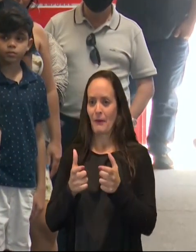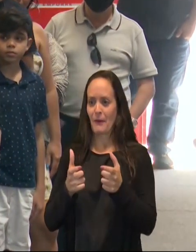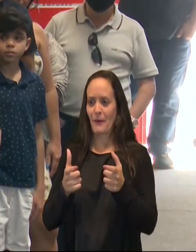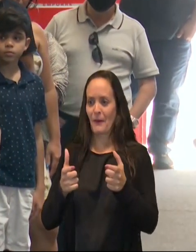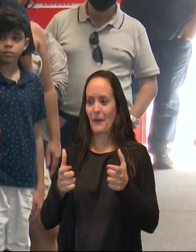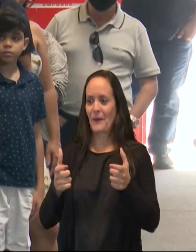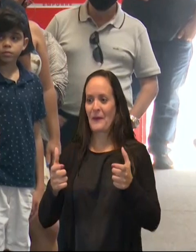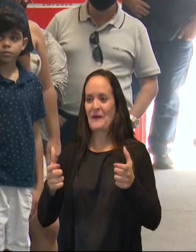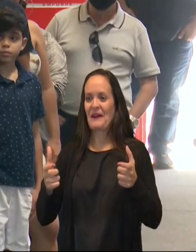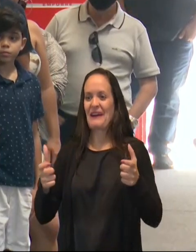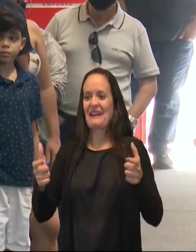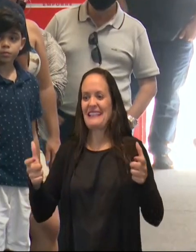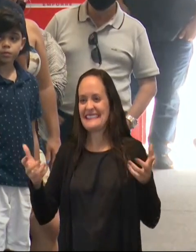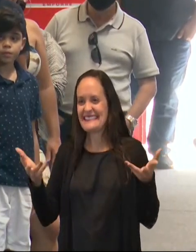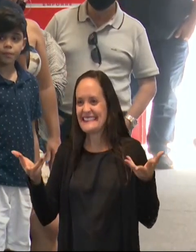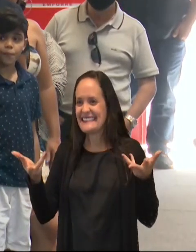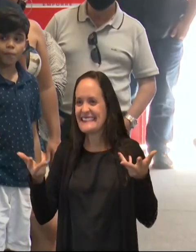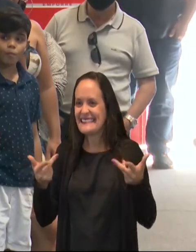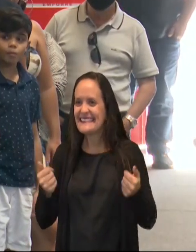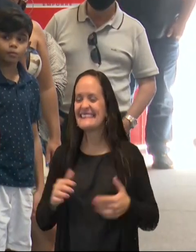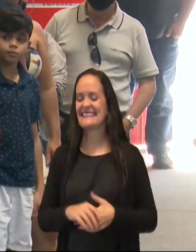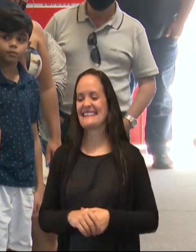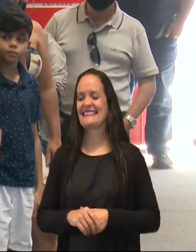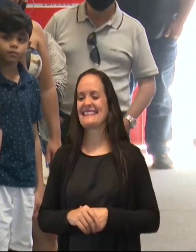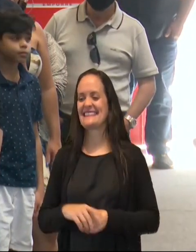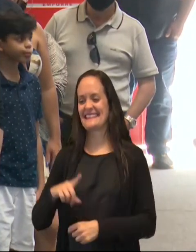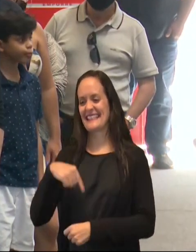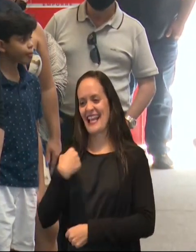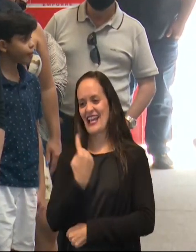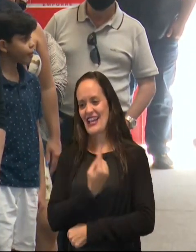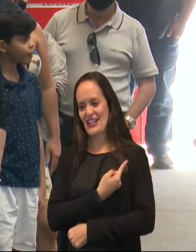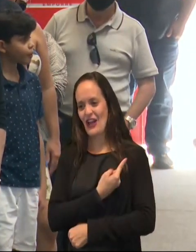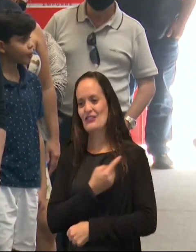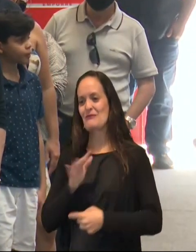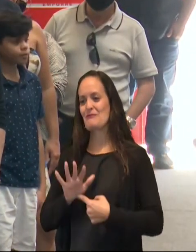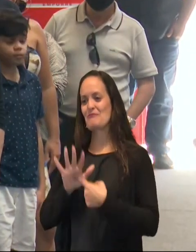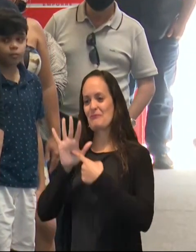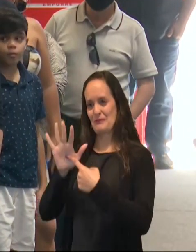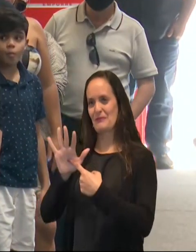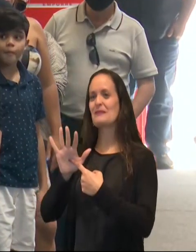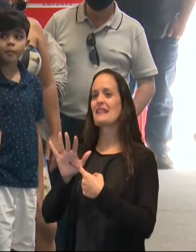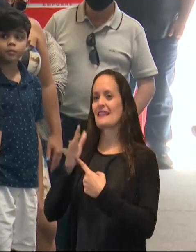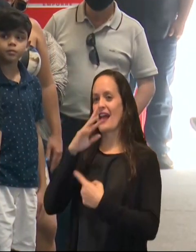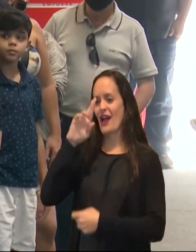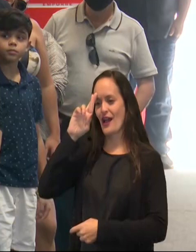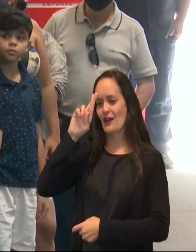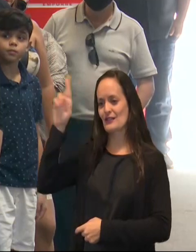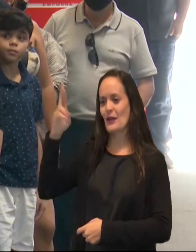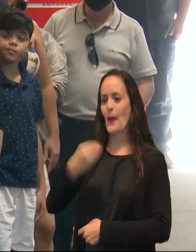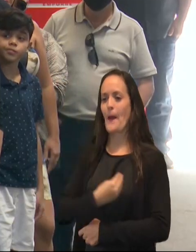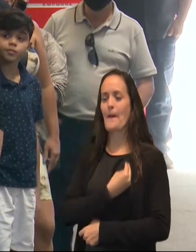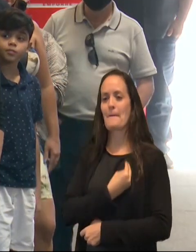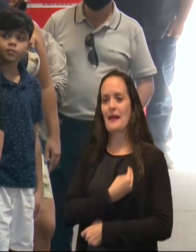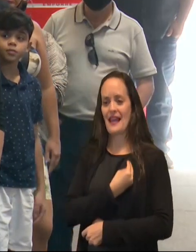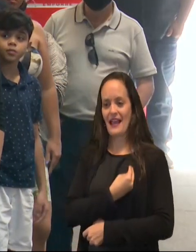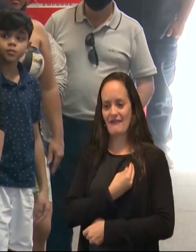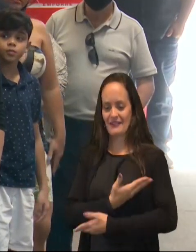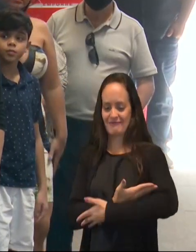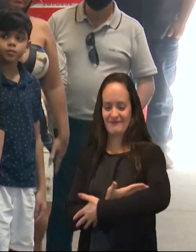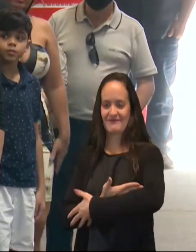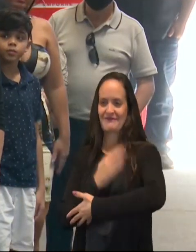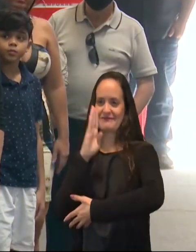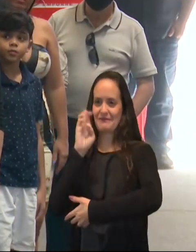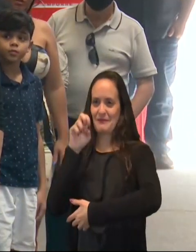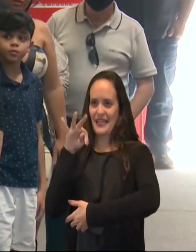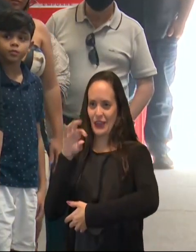10 bisnetos. E nós estamos aqui para dizer obrigado, Senhor, pela vida deles, porque ele está sendo